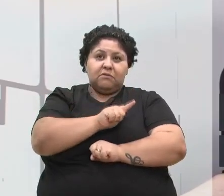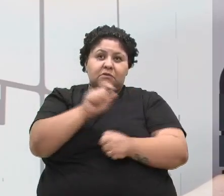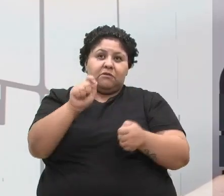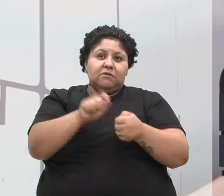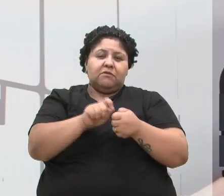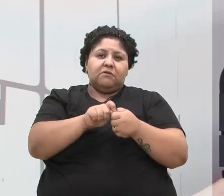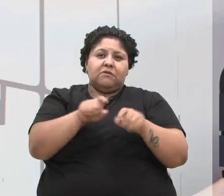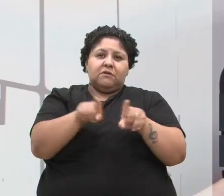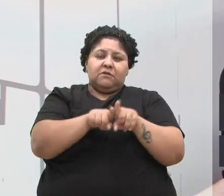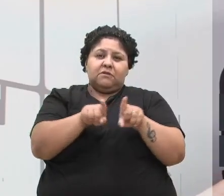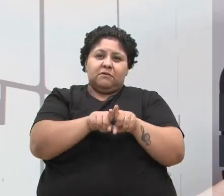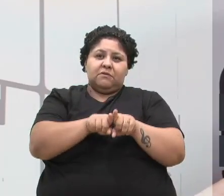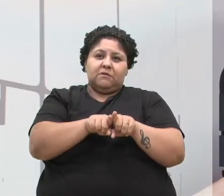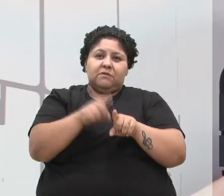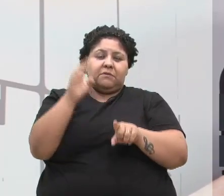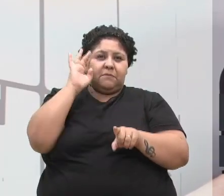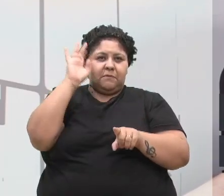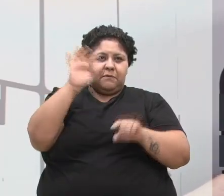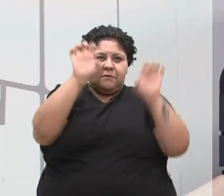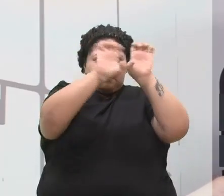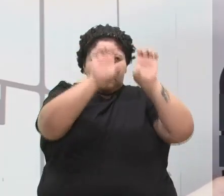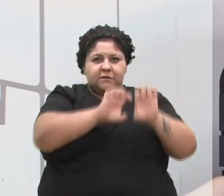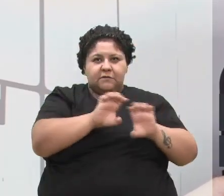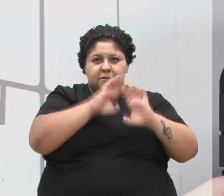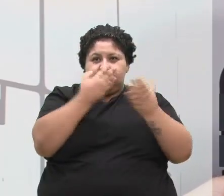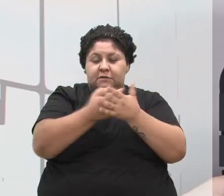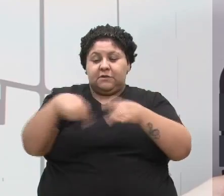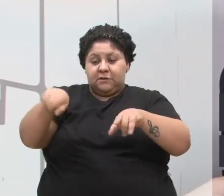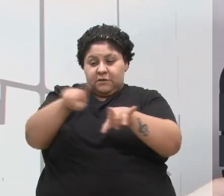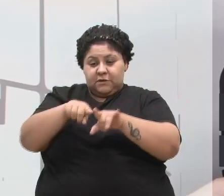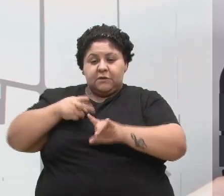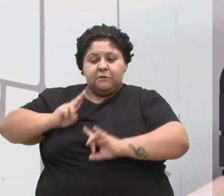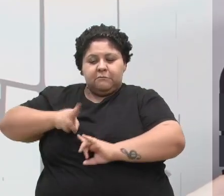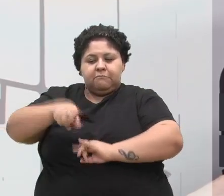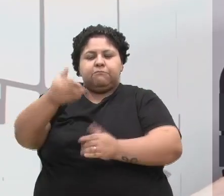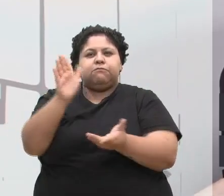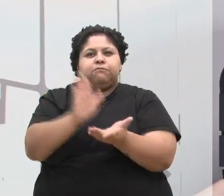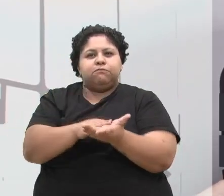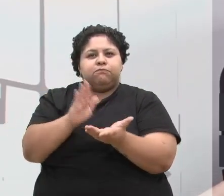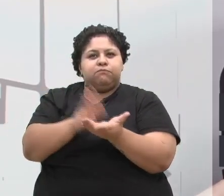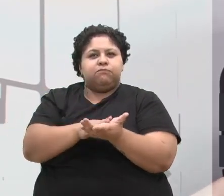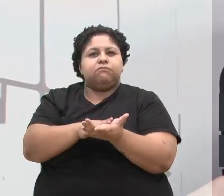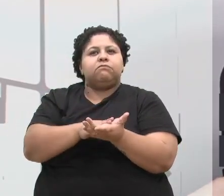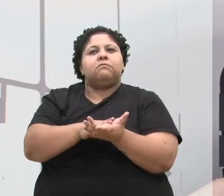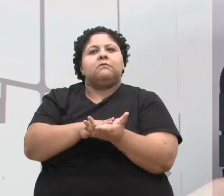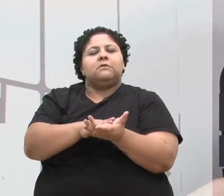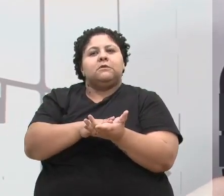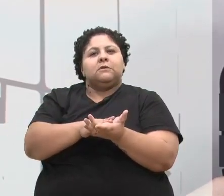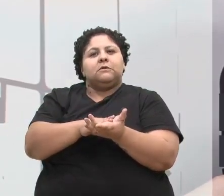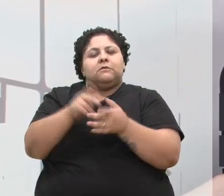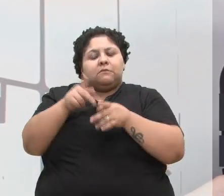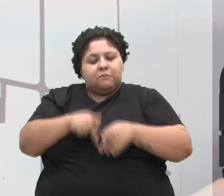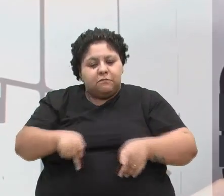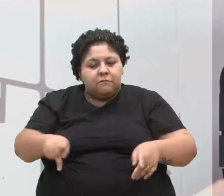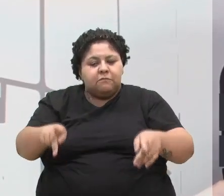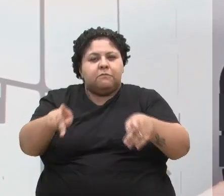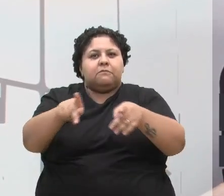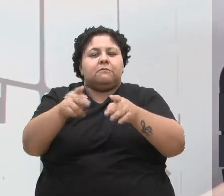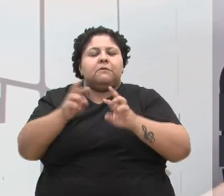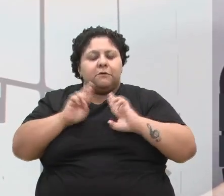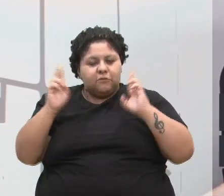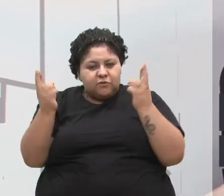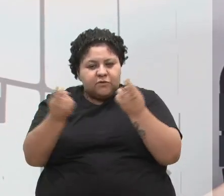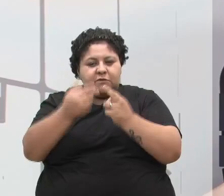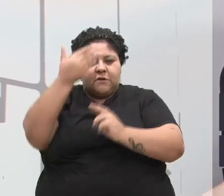muro. Imagina a estrutura total de uma escola. Mas a gente vai continuar cobrando, vamos sim nos reunir entre a Frente